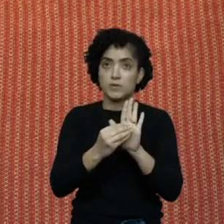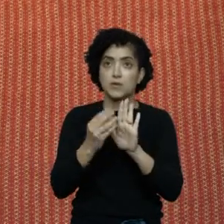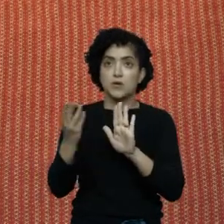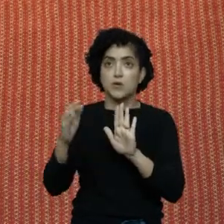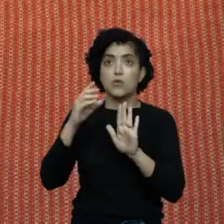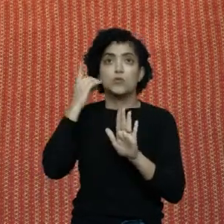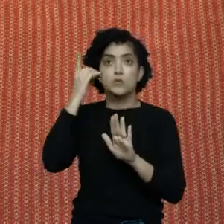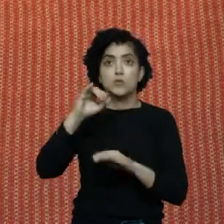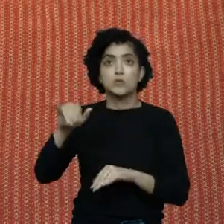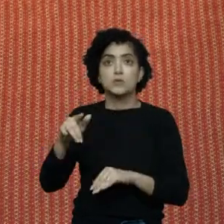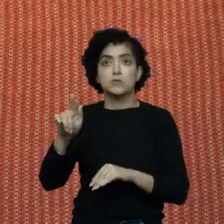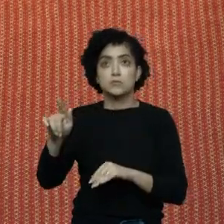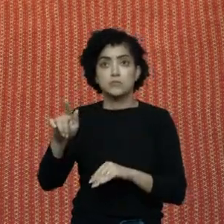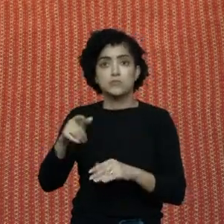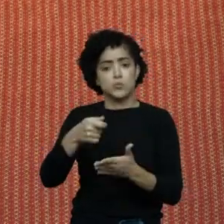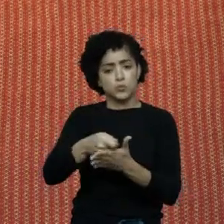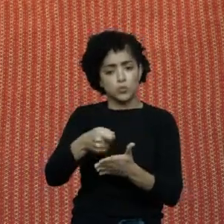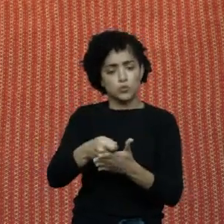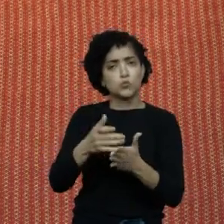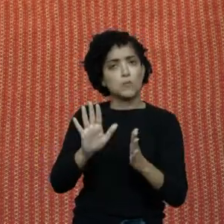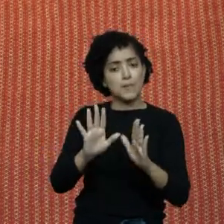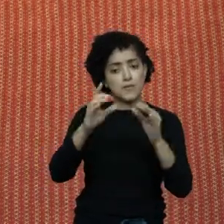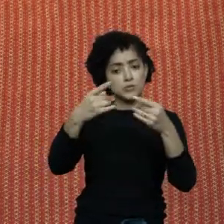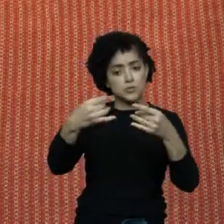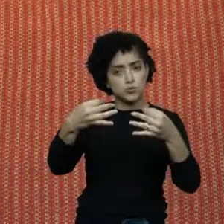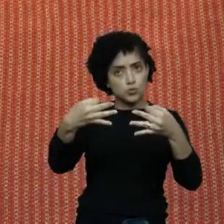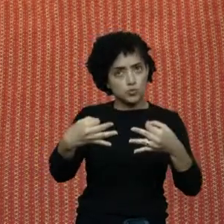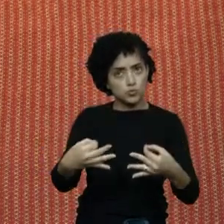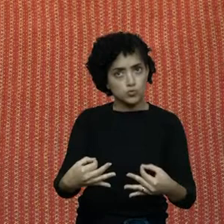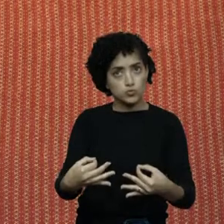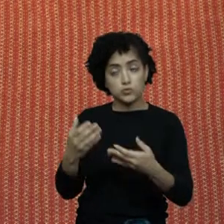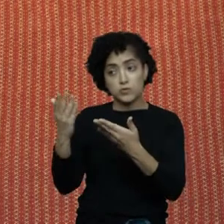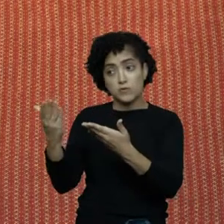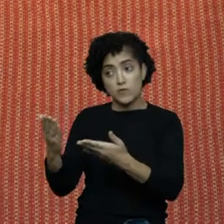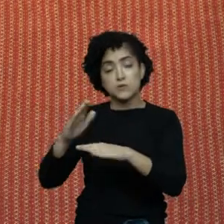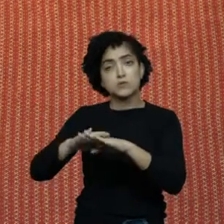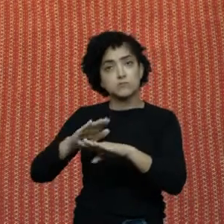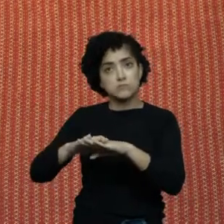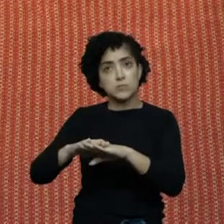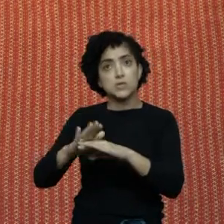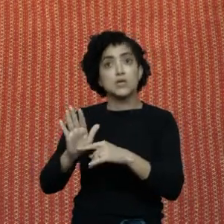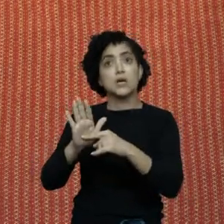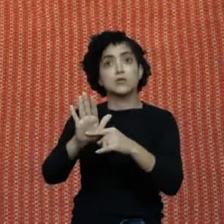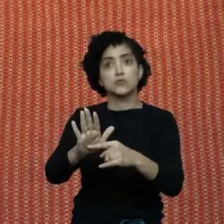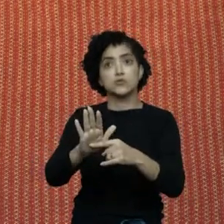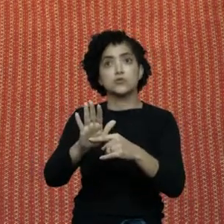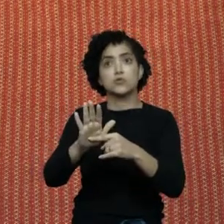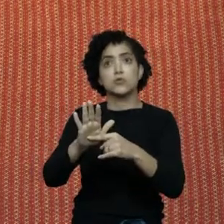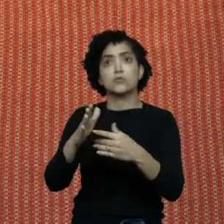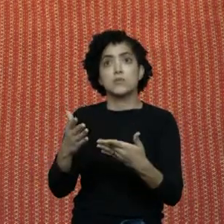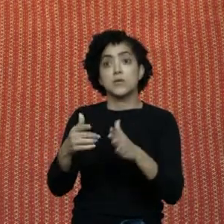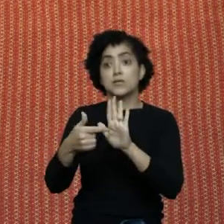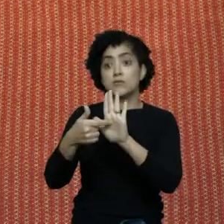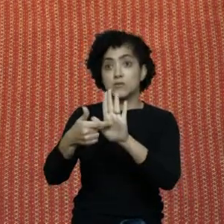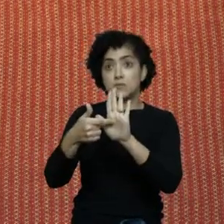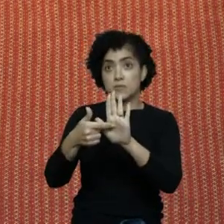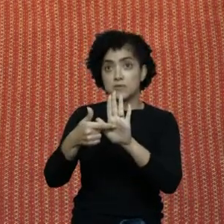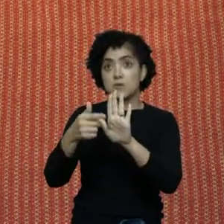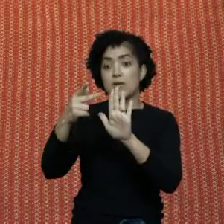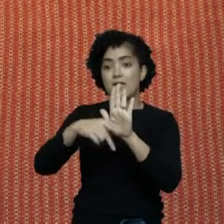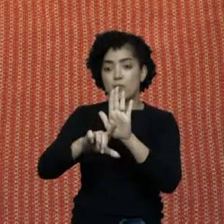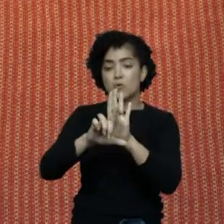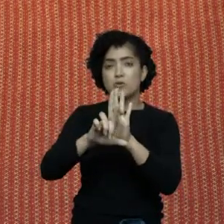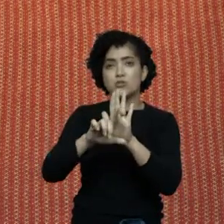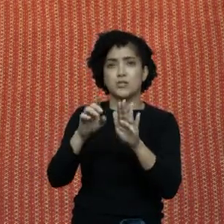sou duro porém são justo foi o senhor que deu vida esse projeto através do substantivo global que vossa excelência apresentou era um projeto